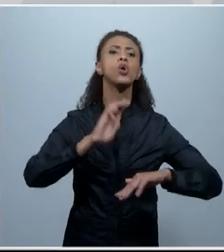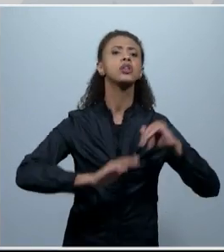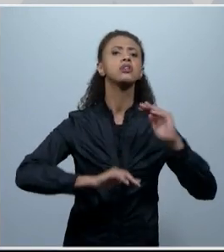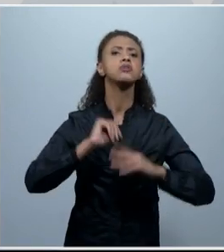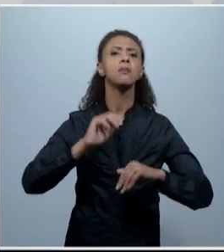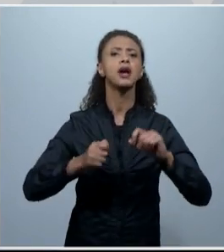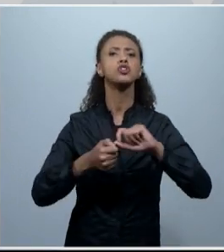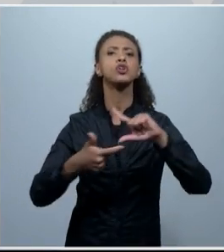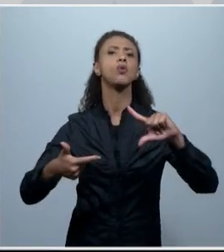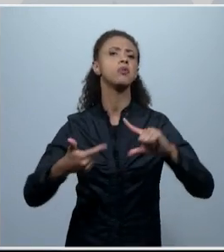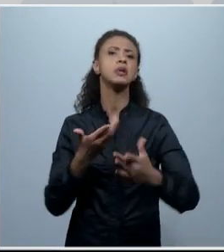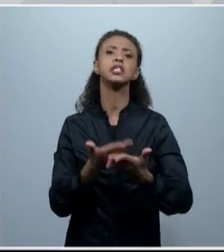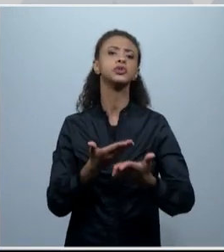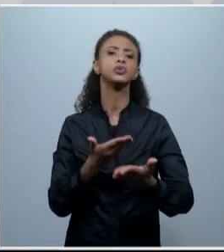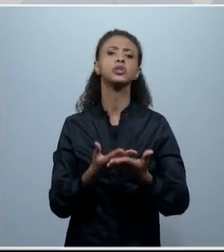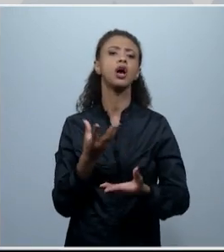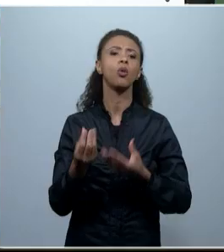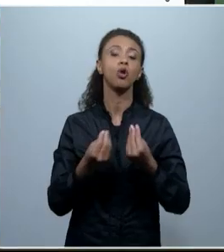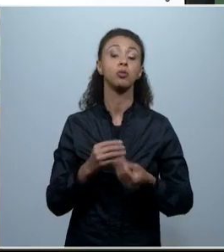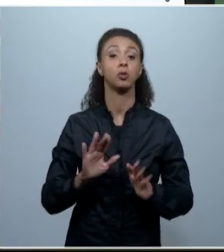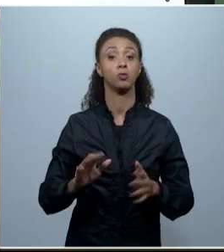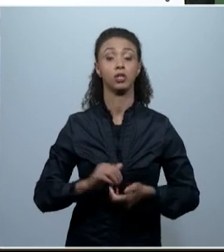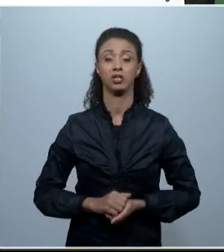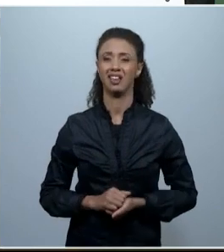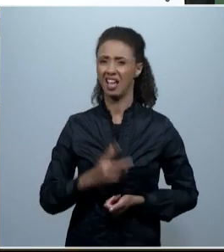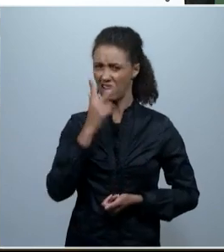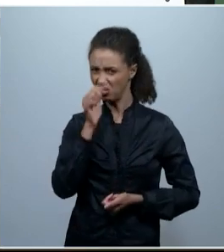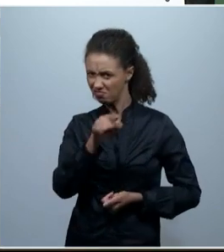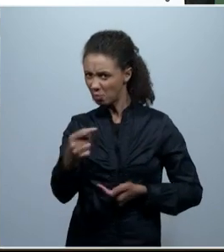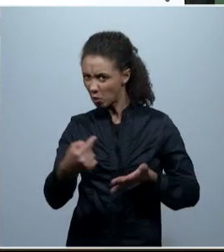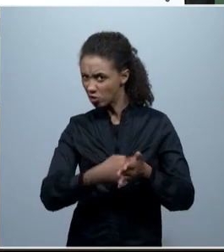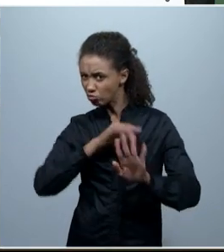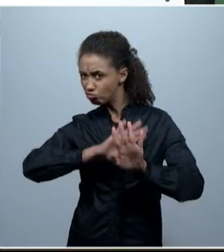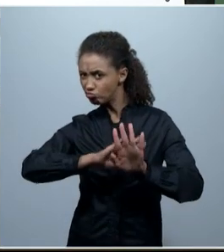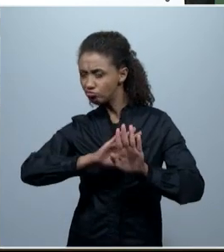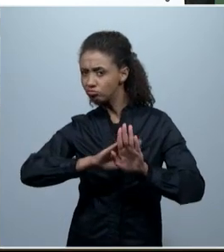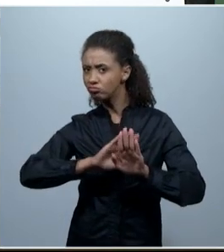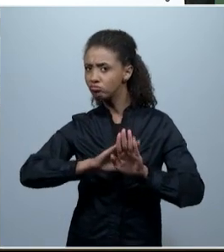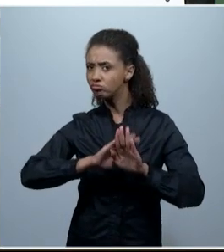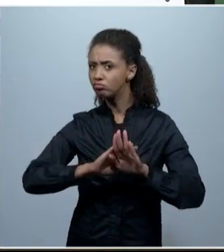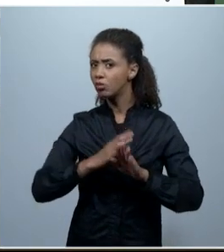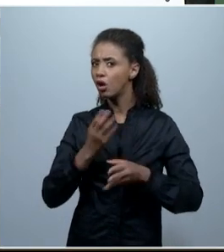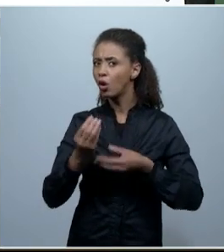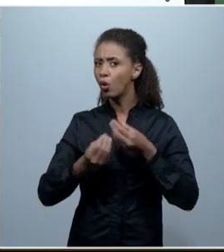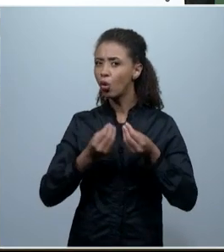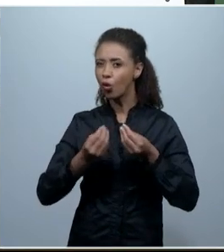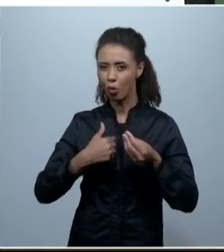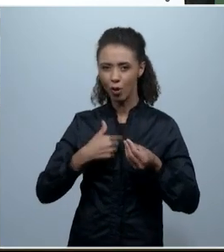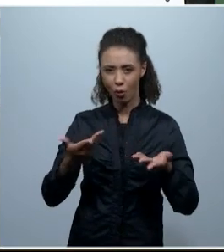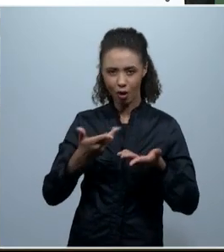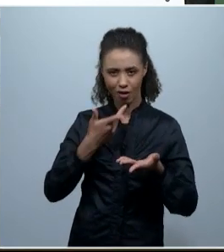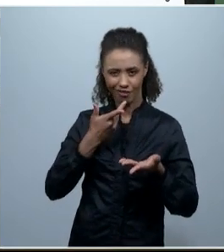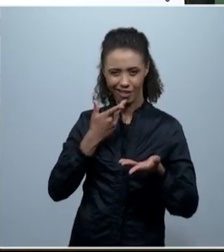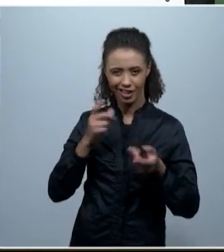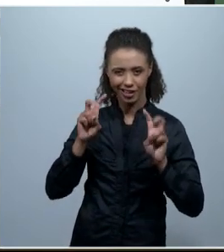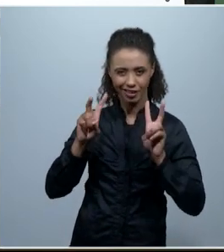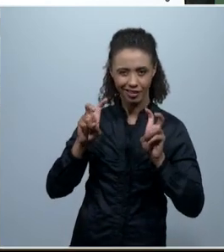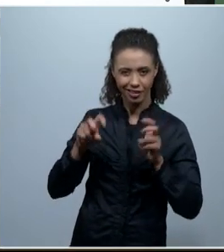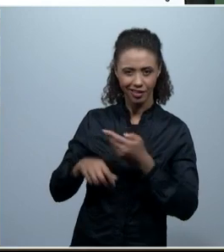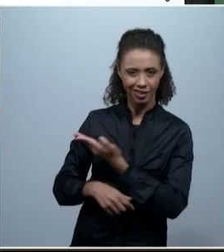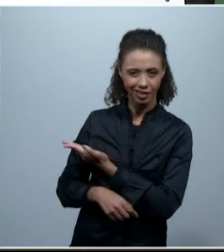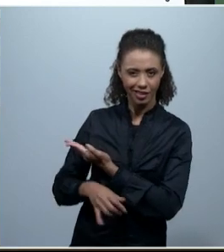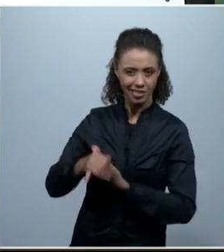geometria é s bom se eu entendo bem talvez você está perguntando sobre as suas aplicações mais ou menos desse tipo que a gente estava falando